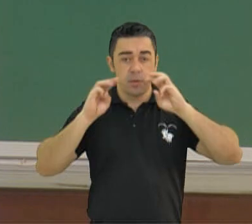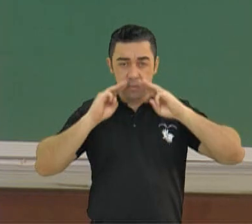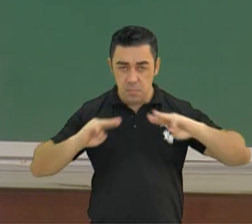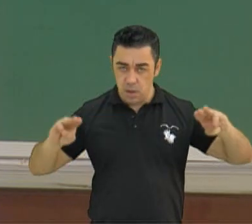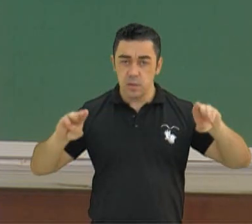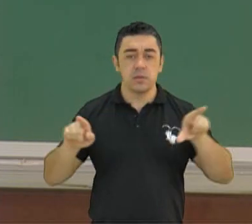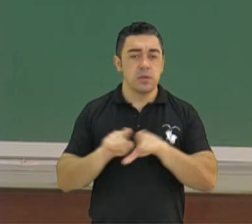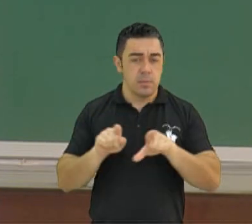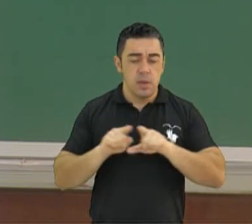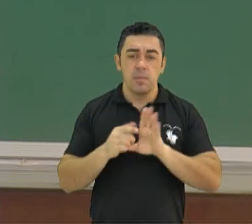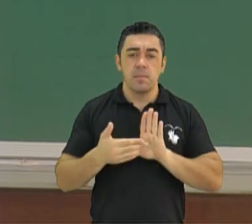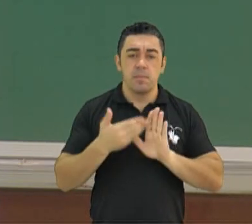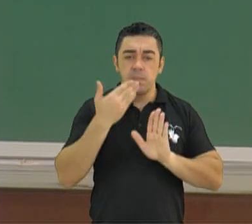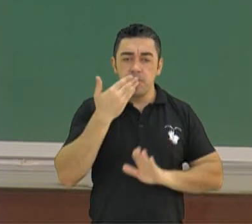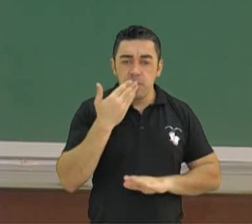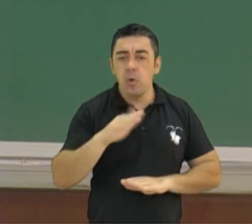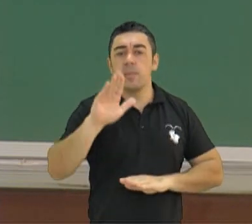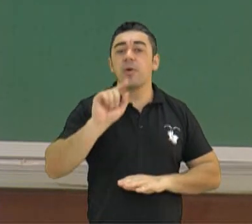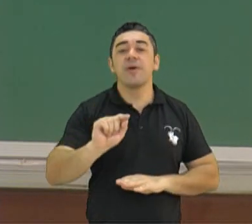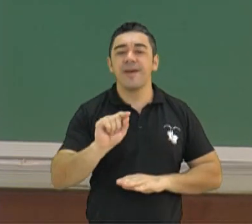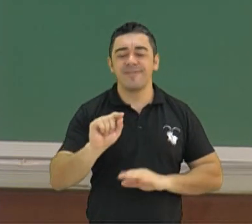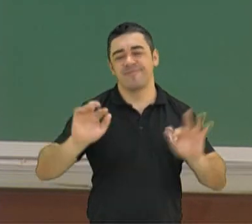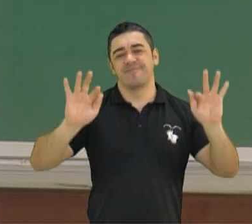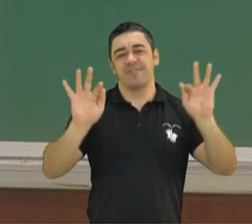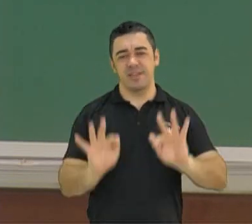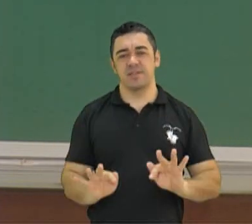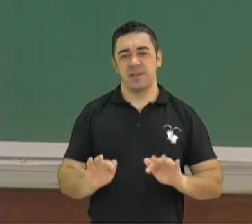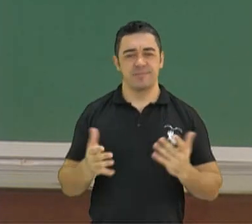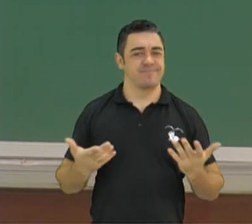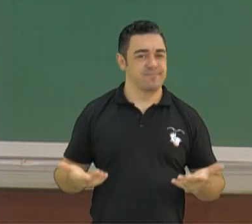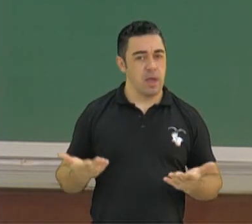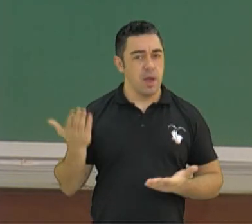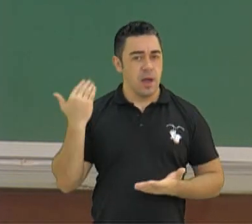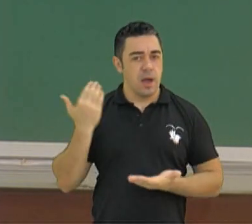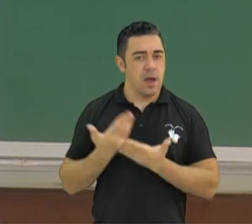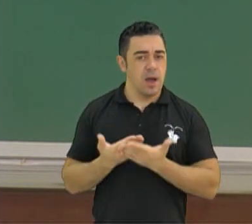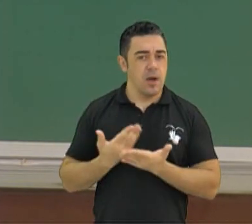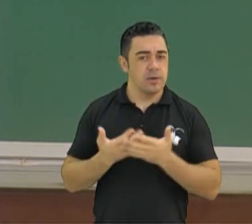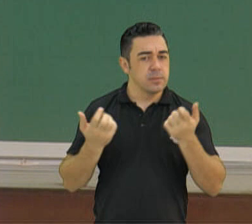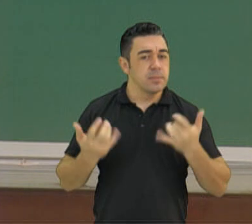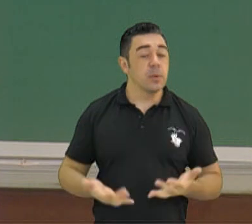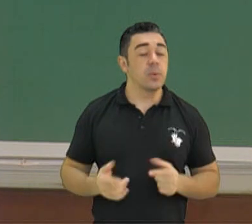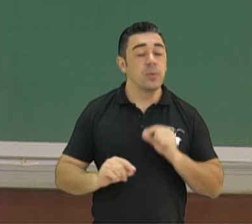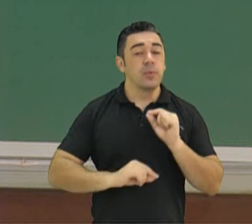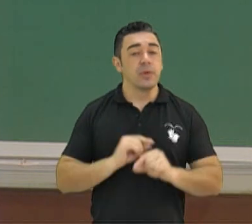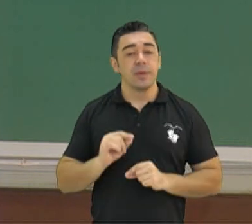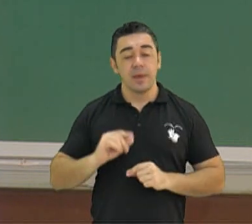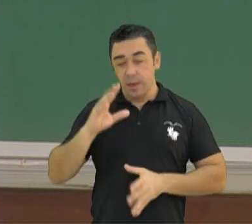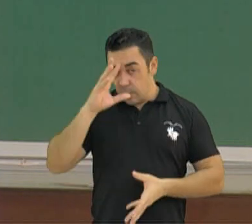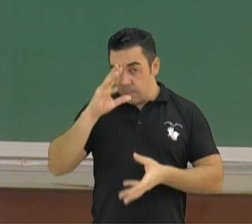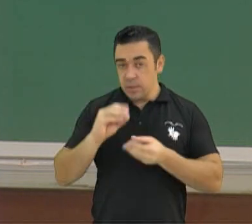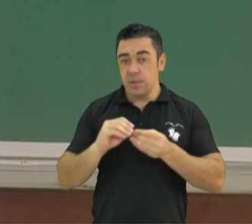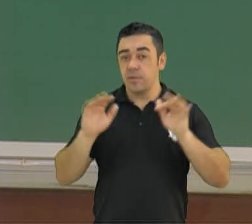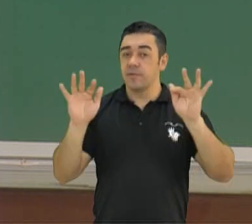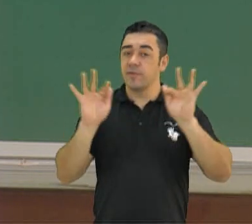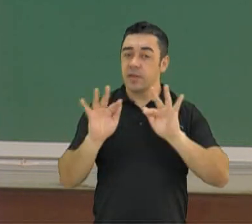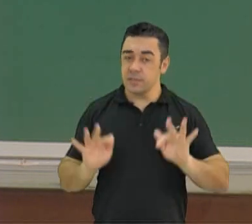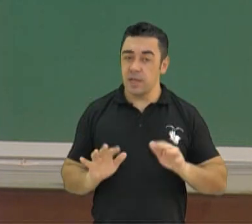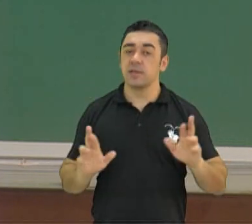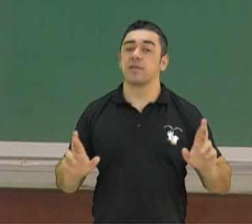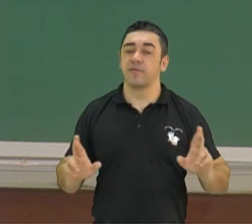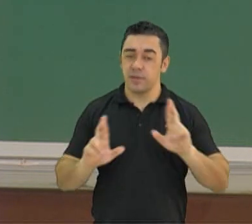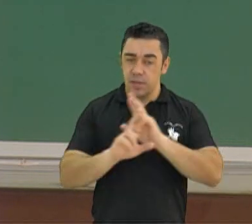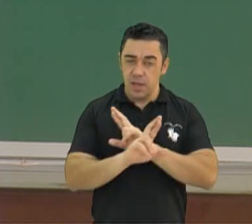prometem felicidade. Mais uma vez, assim como nós abordamos na aula anterior, o entendimento de felicidade ele vai estar associado a